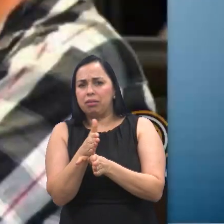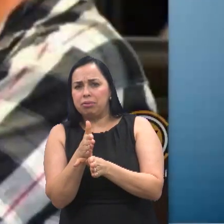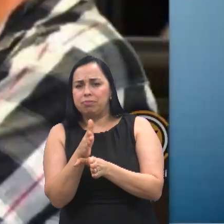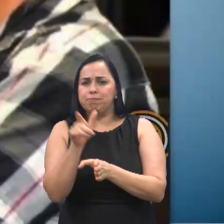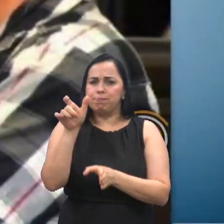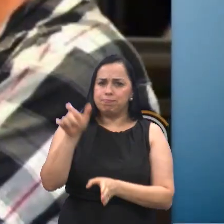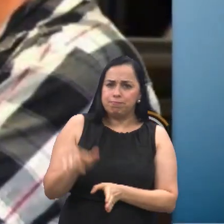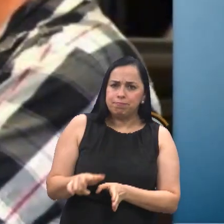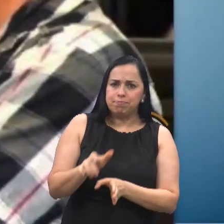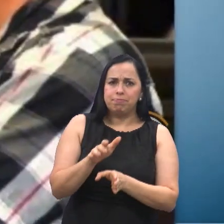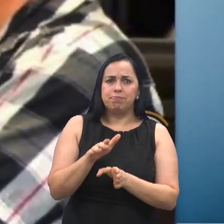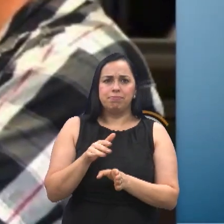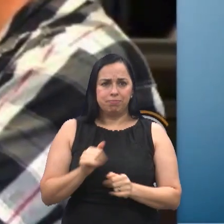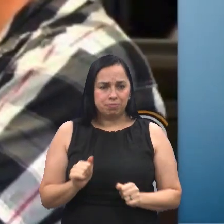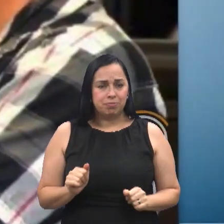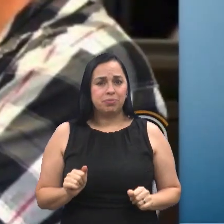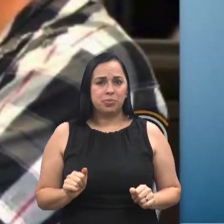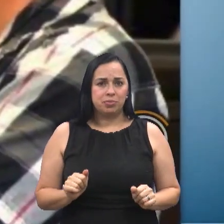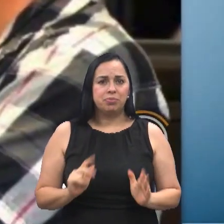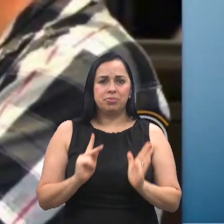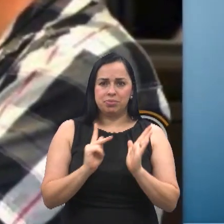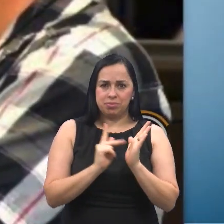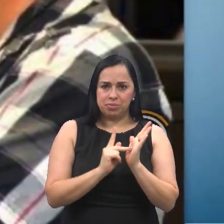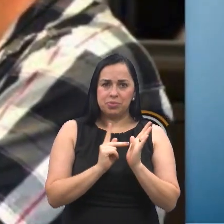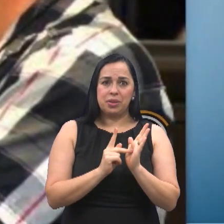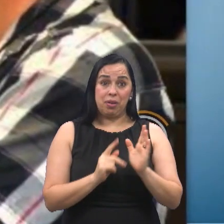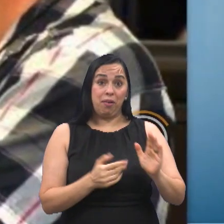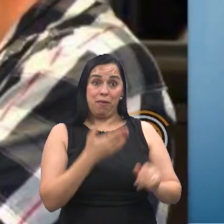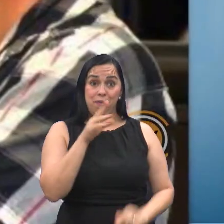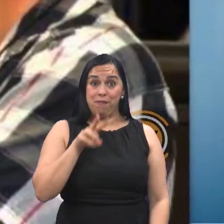mais grande ou menos... abraço pro caboclo. Grande caboclo.